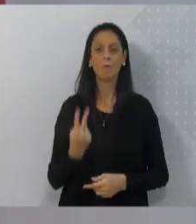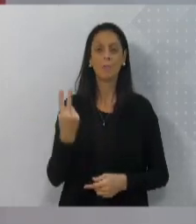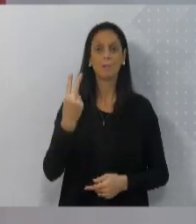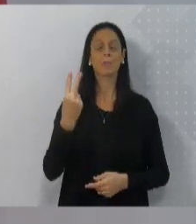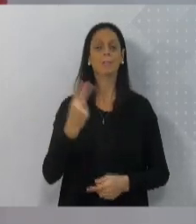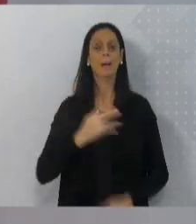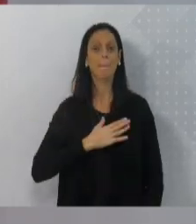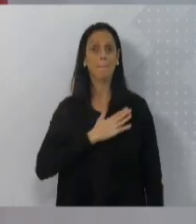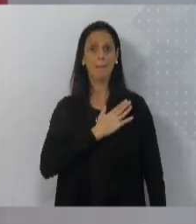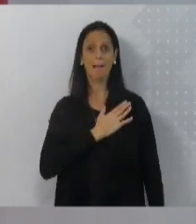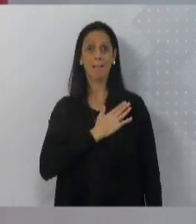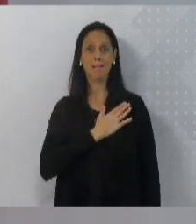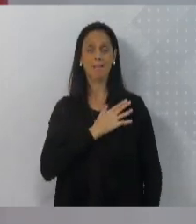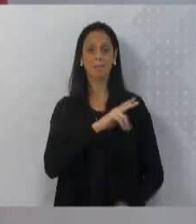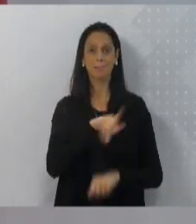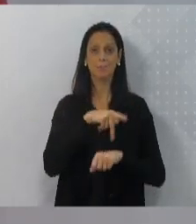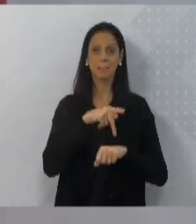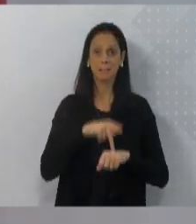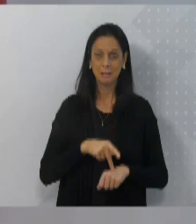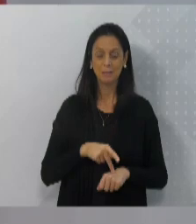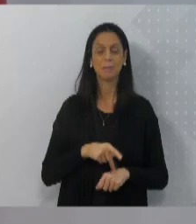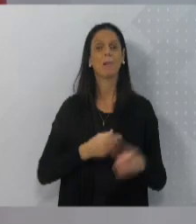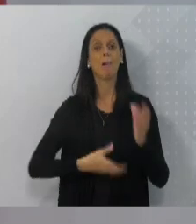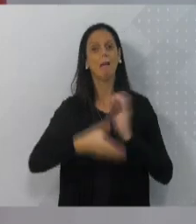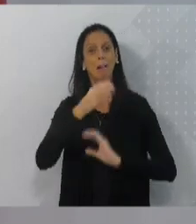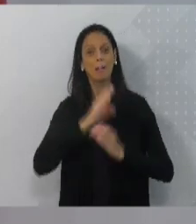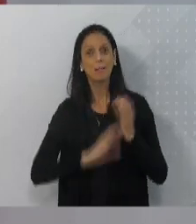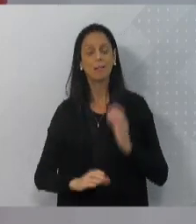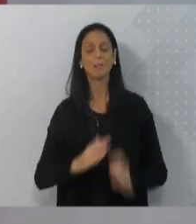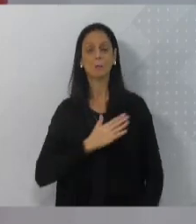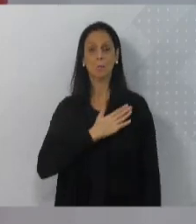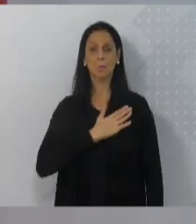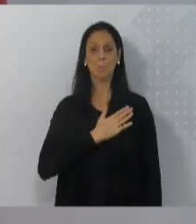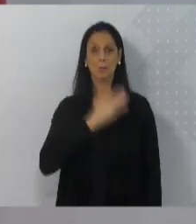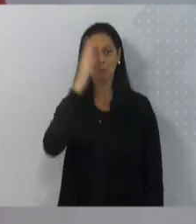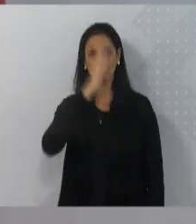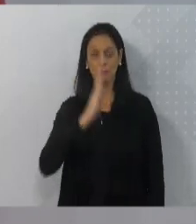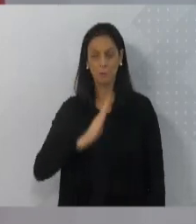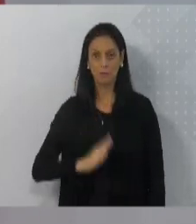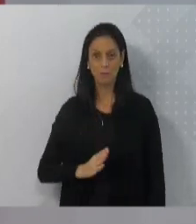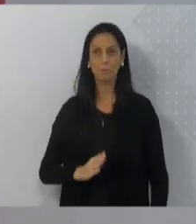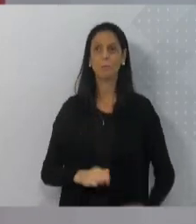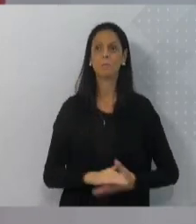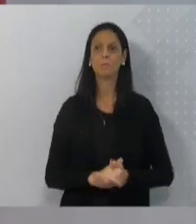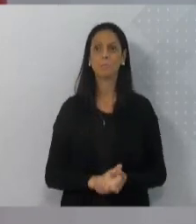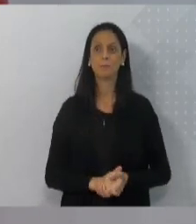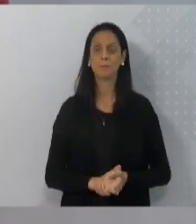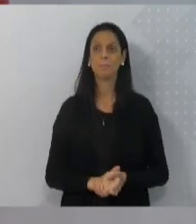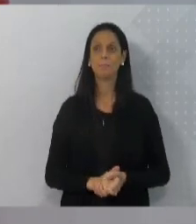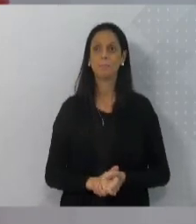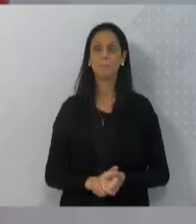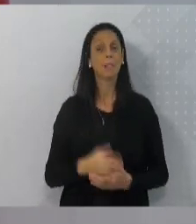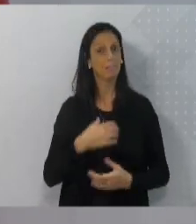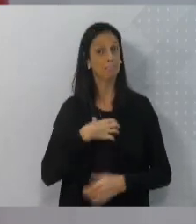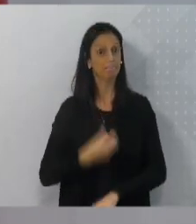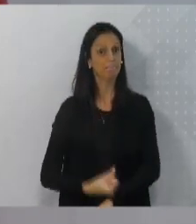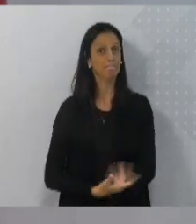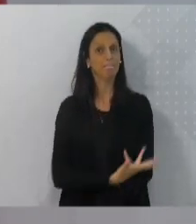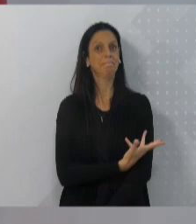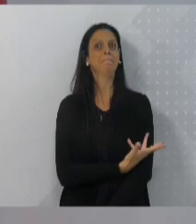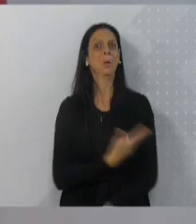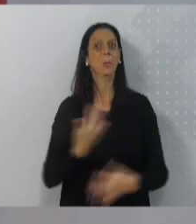pátria, valorizando, cantando o hino nacional, importante essa ação, o qual até fiquei emocionado ali